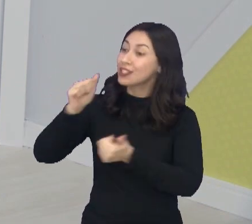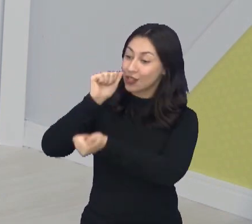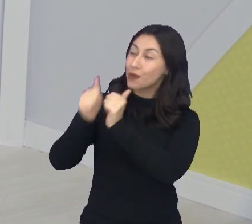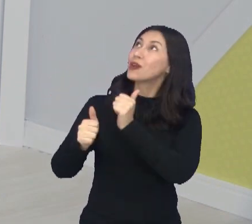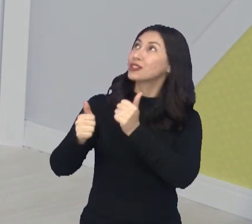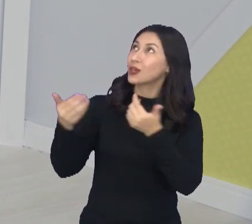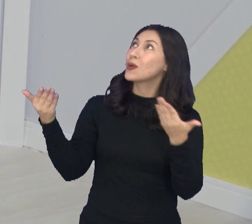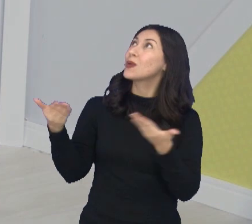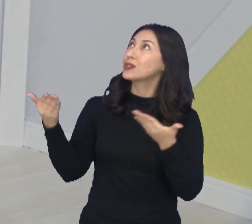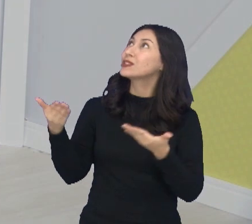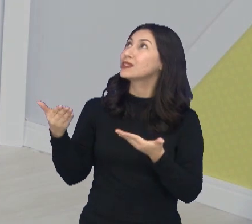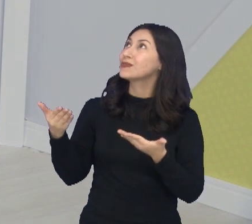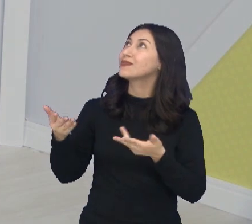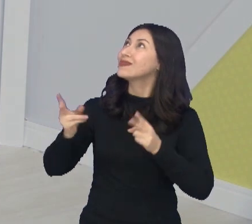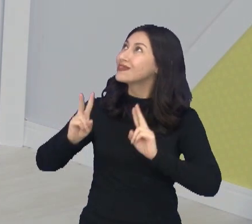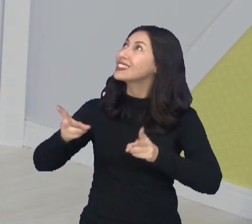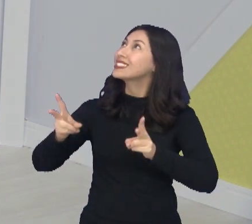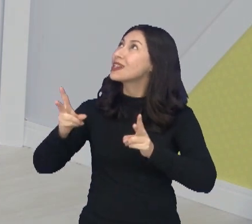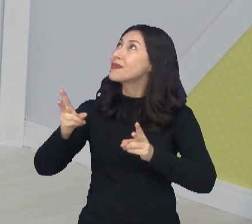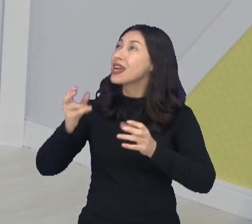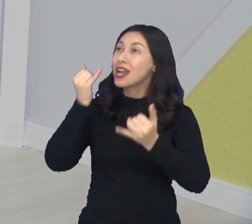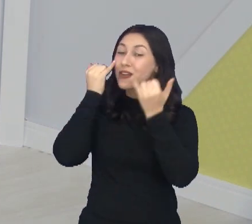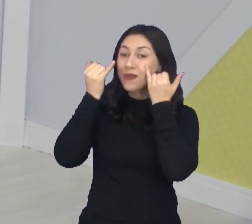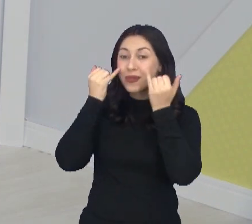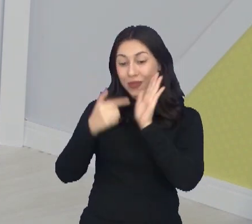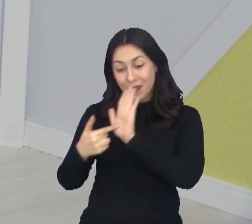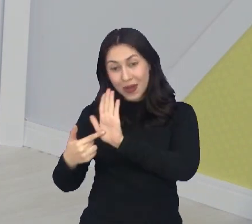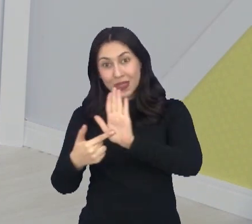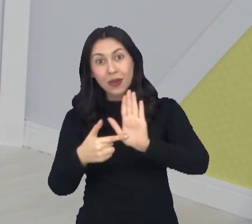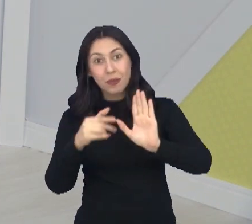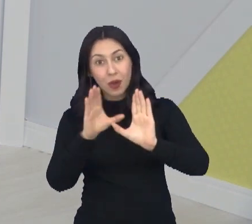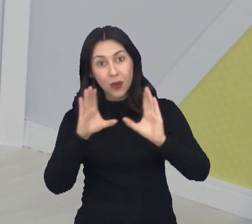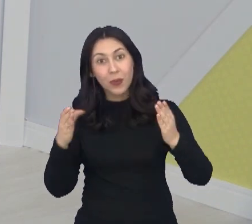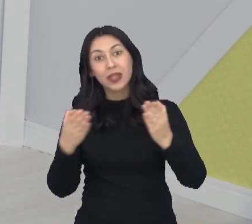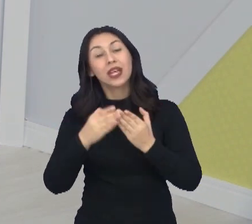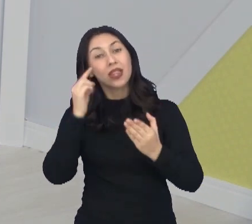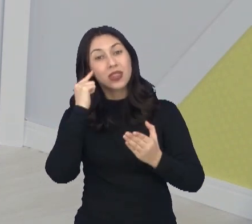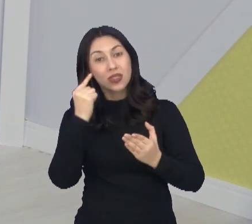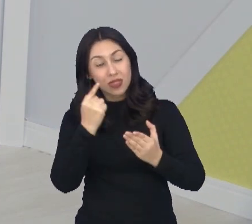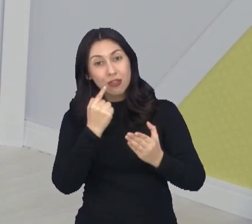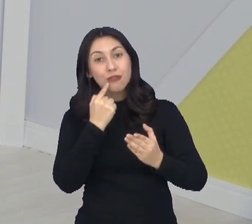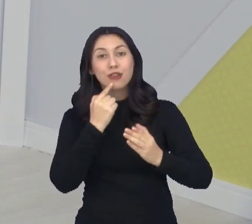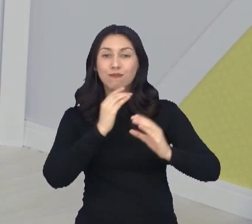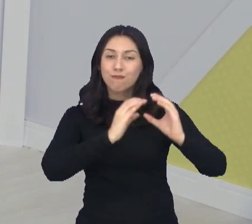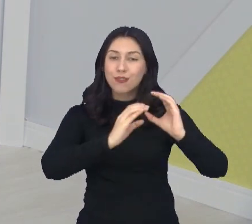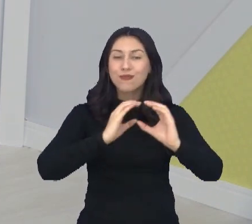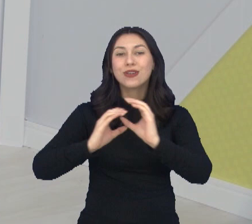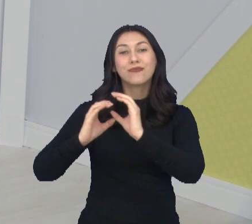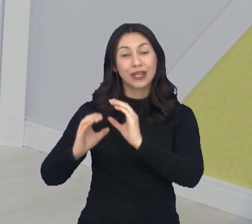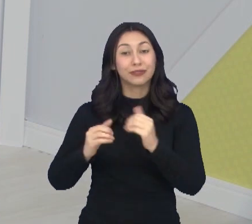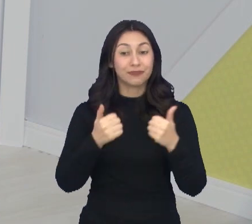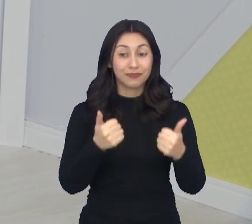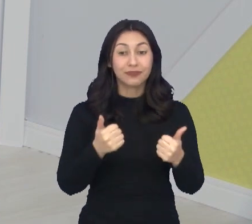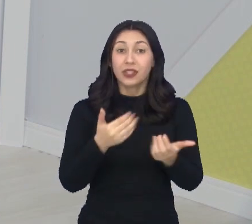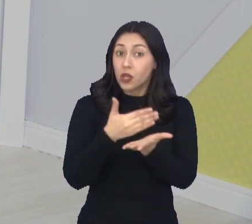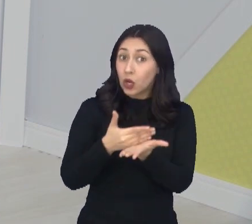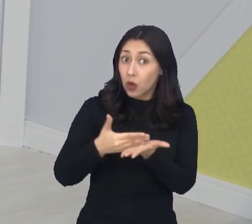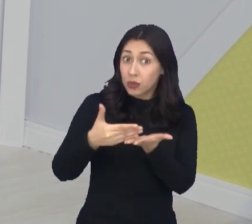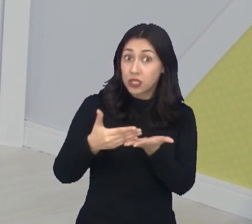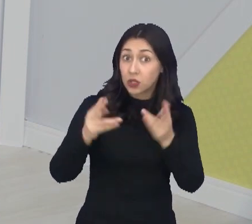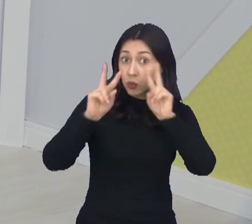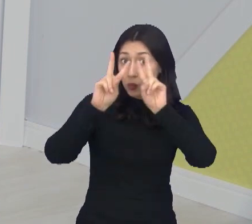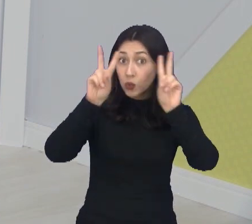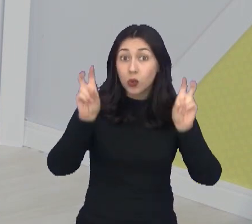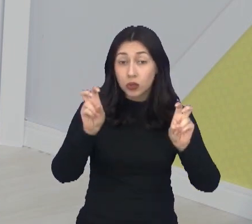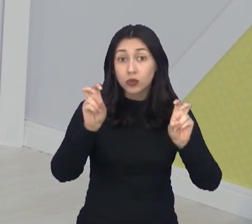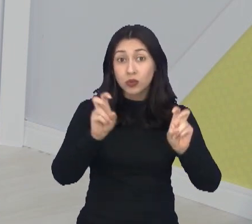no Hora do Esporte e você sempre levando as informações para a comunidade surda que acompanha o nosso Hora do Esporte, tá certo? Começando o programa